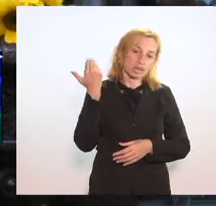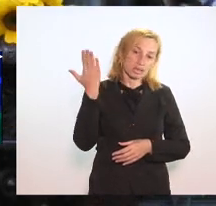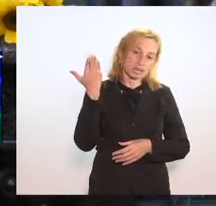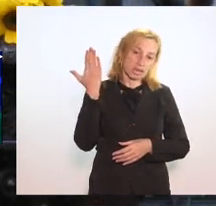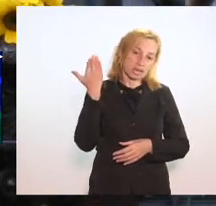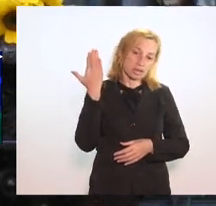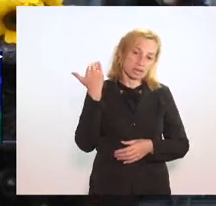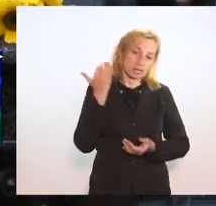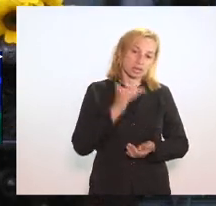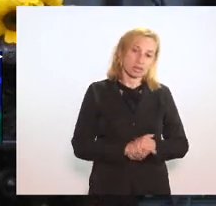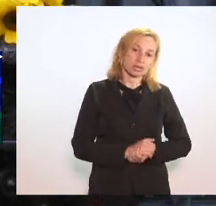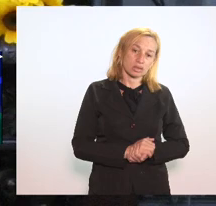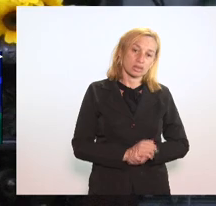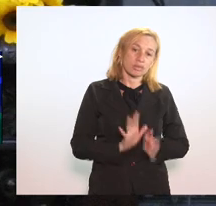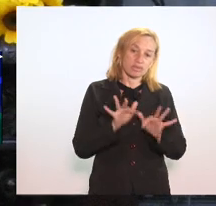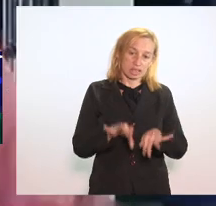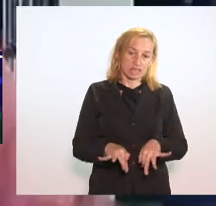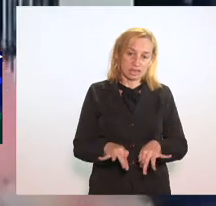deputado